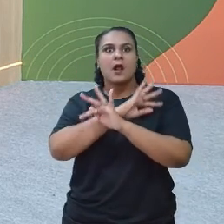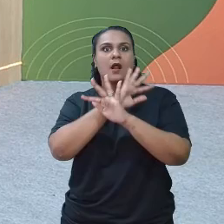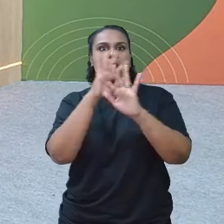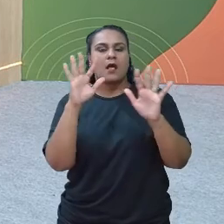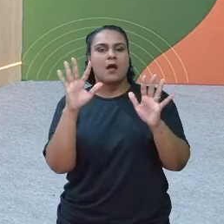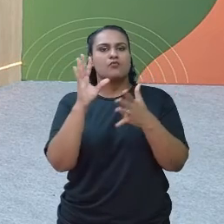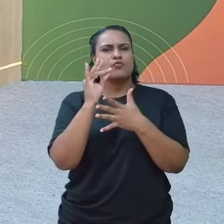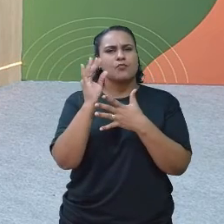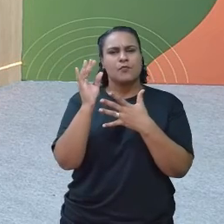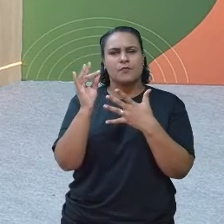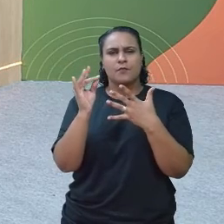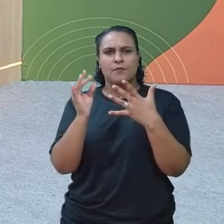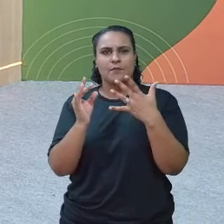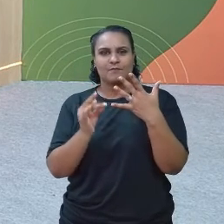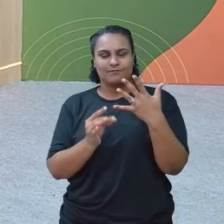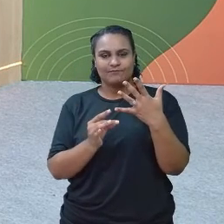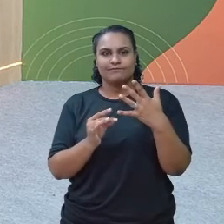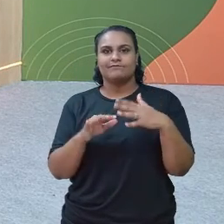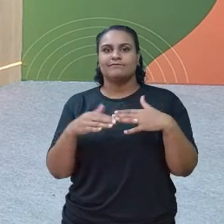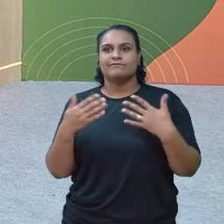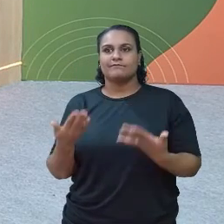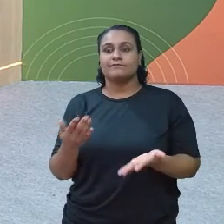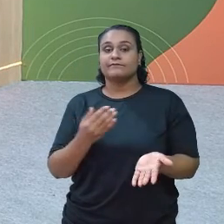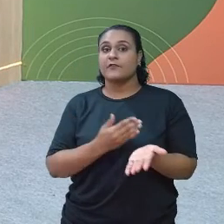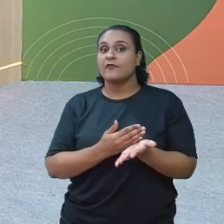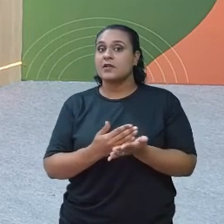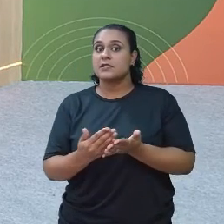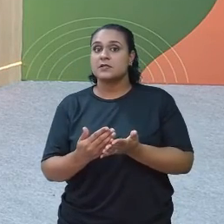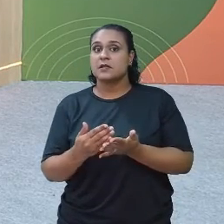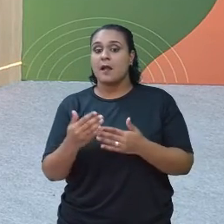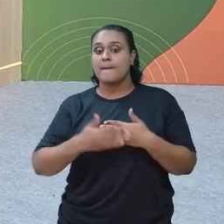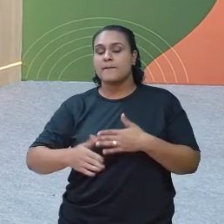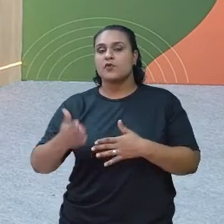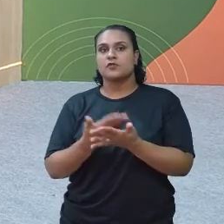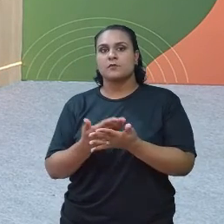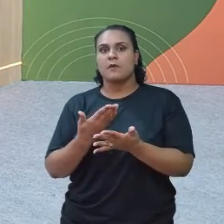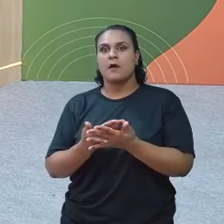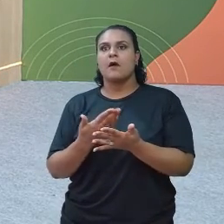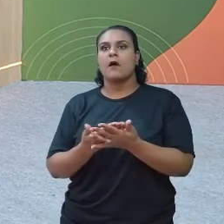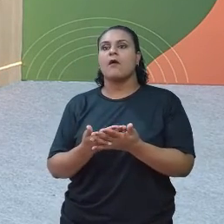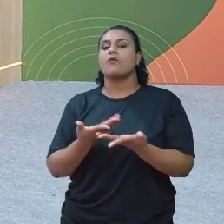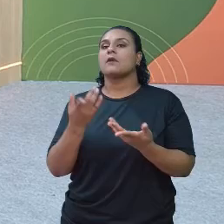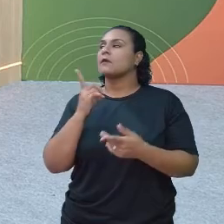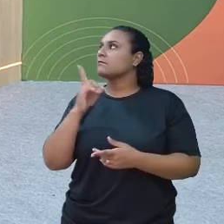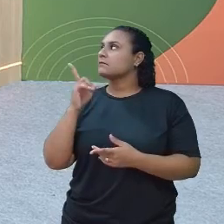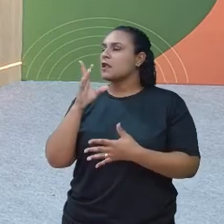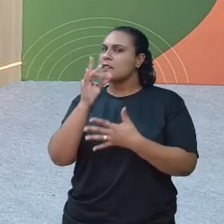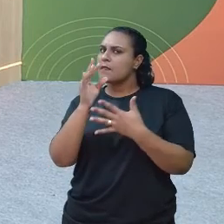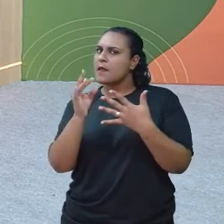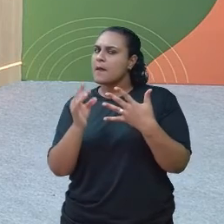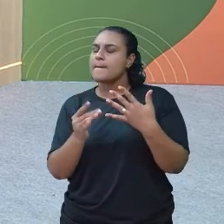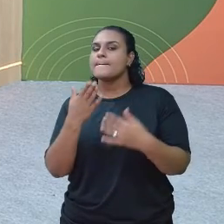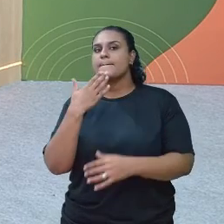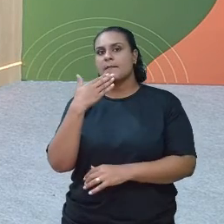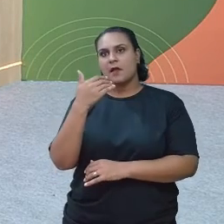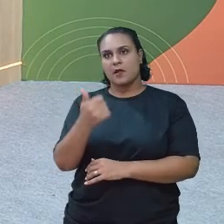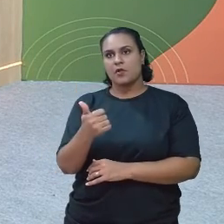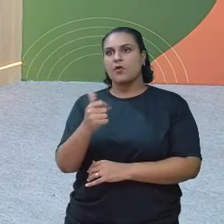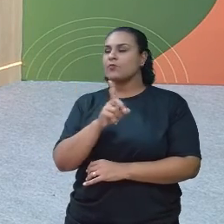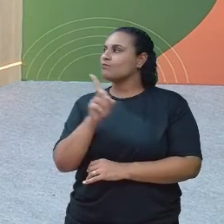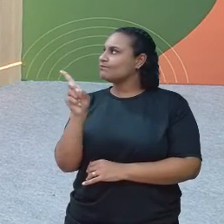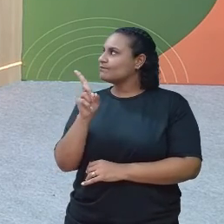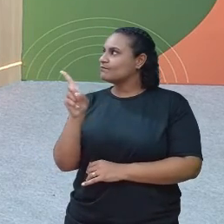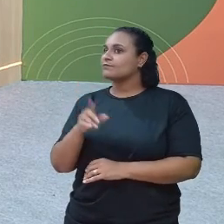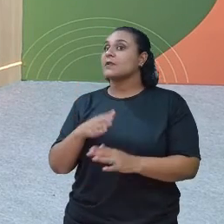as descrições, tá certo? Então, a gente vai iniciar a próxima aula fazendo um pouco a discussão com relação a essa